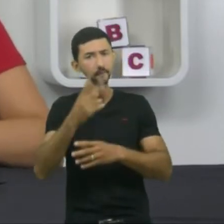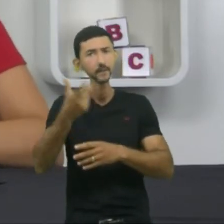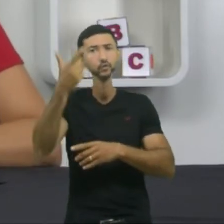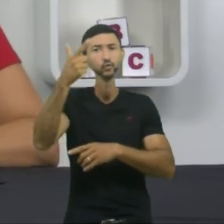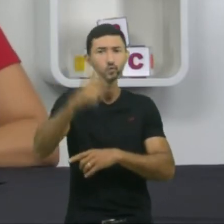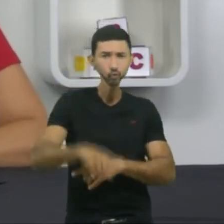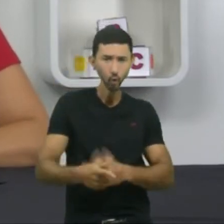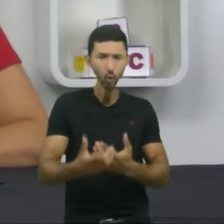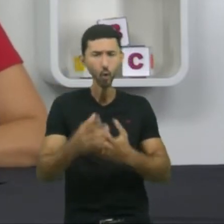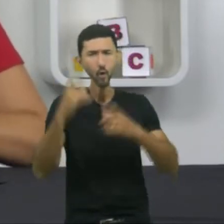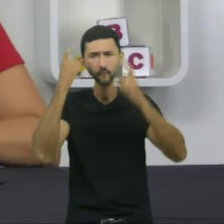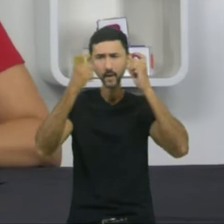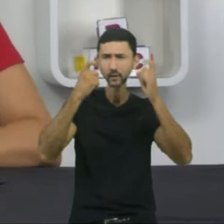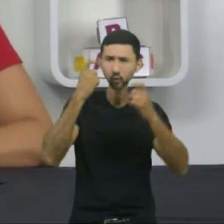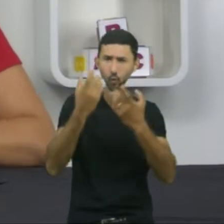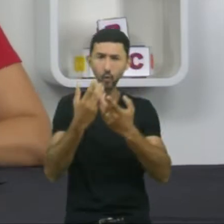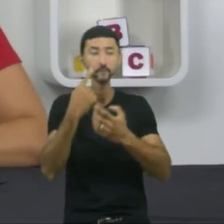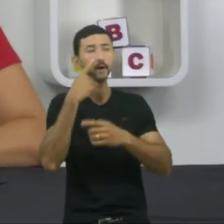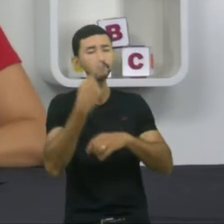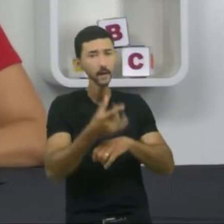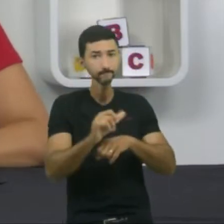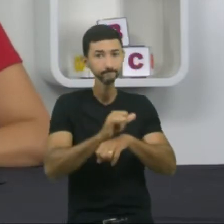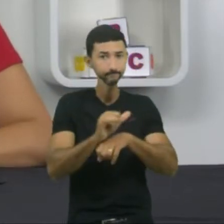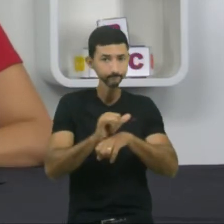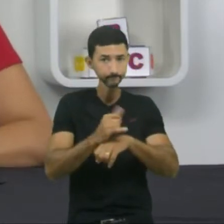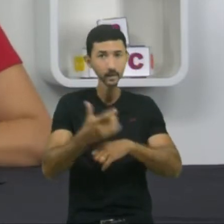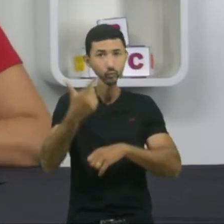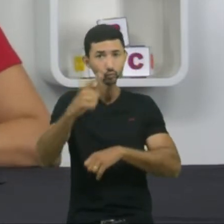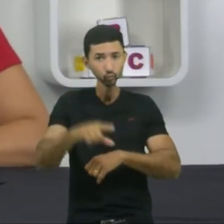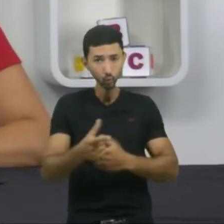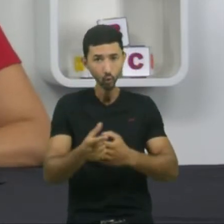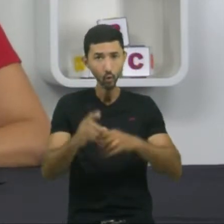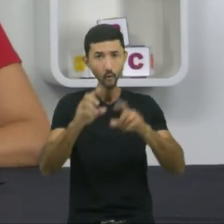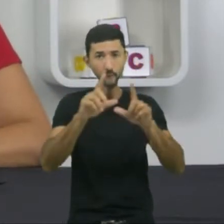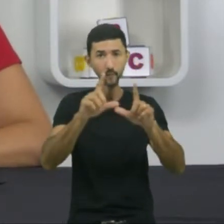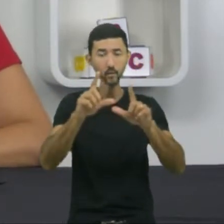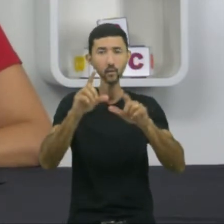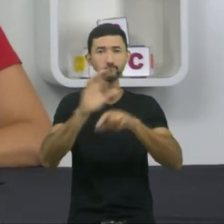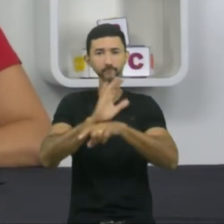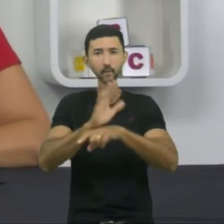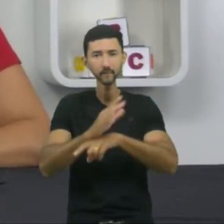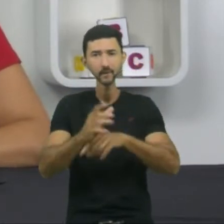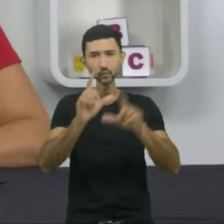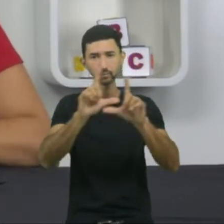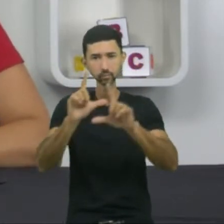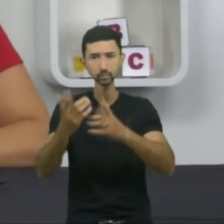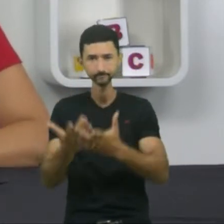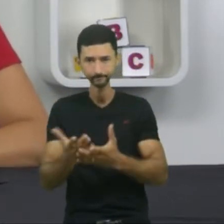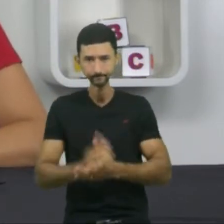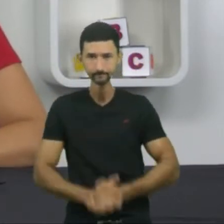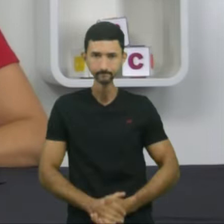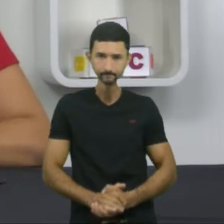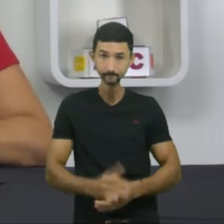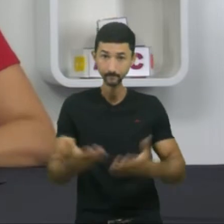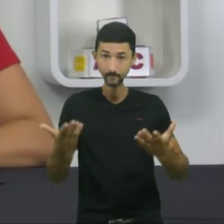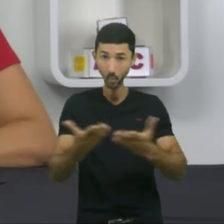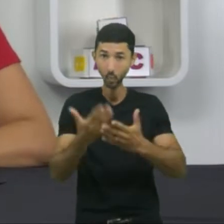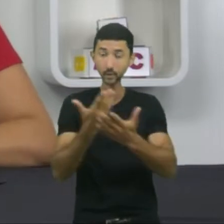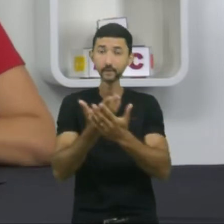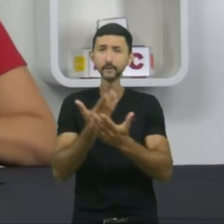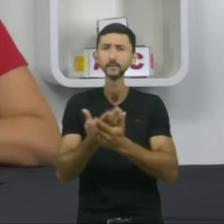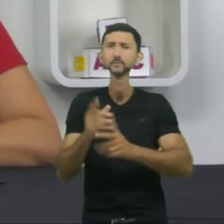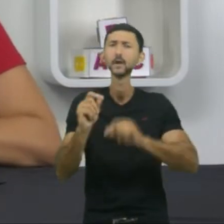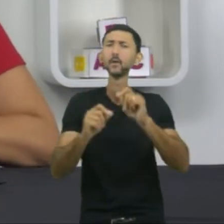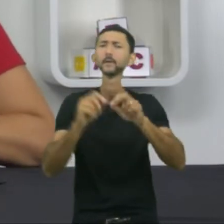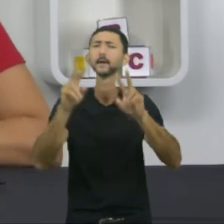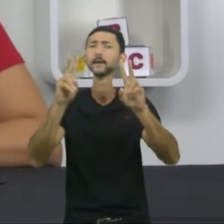por alguma dúvida, volte lá e assista que os vídeos estão todos disponíveis, tá? Hoje nós vamos estudar